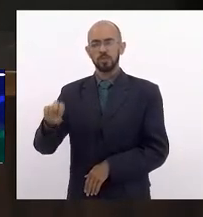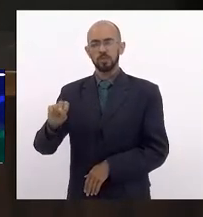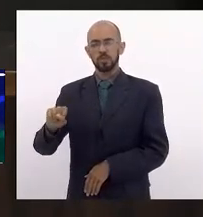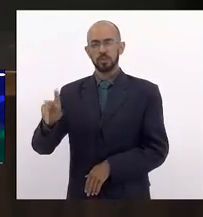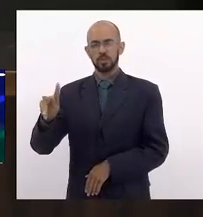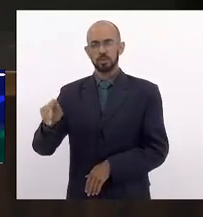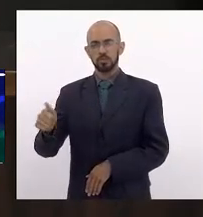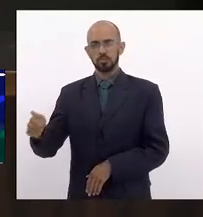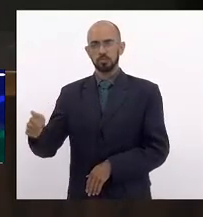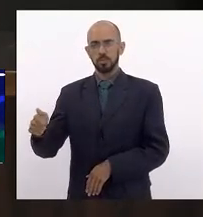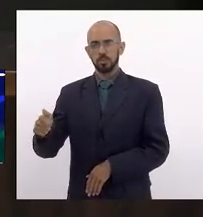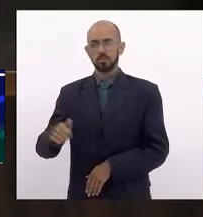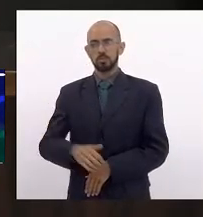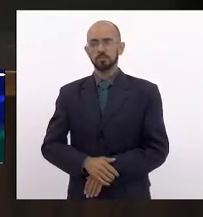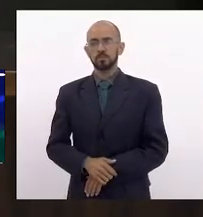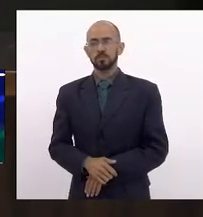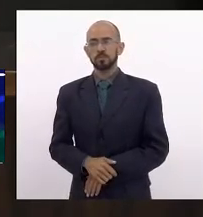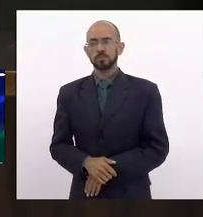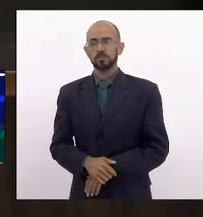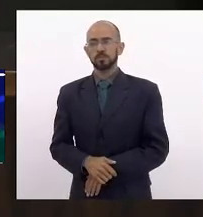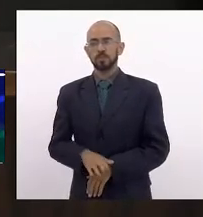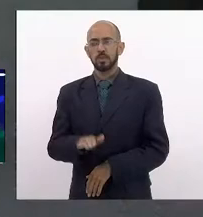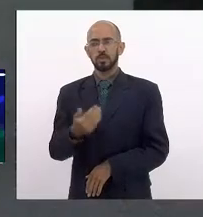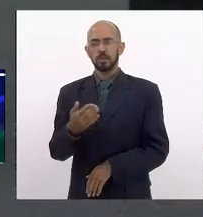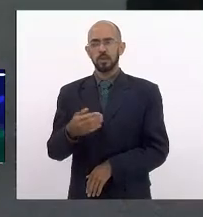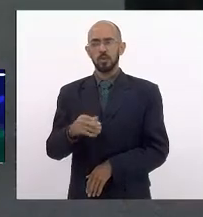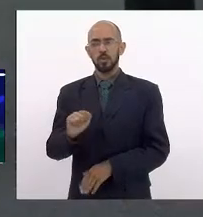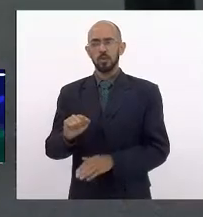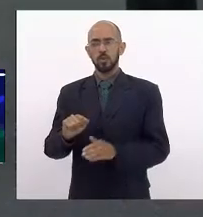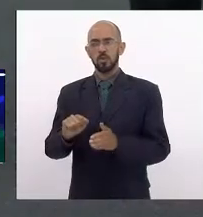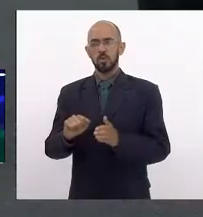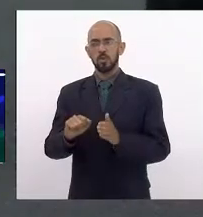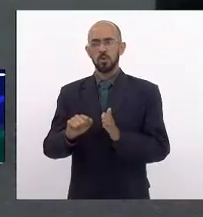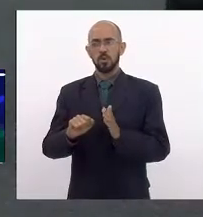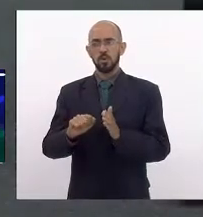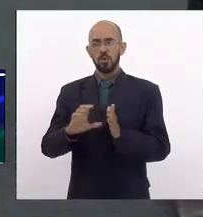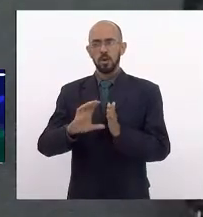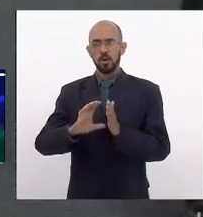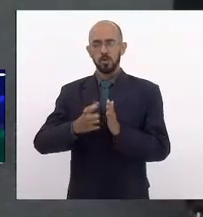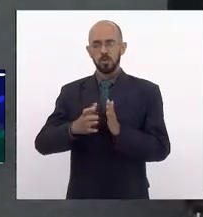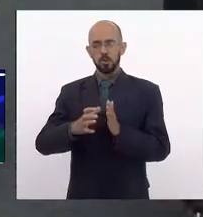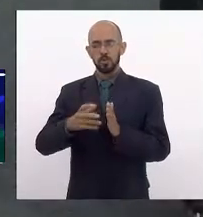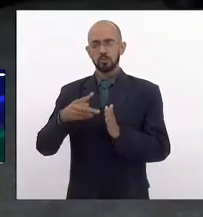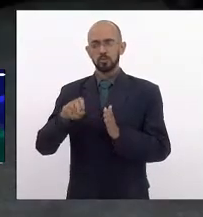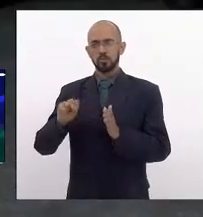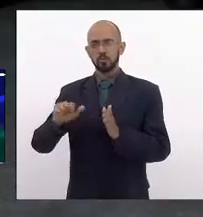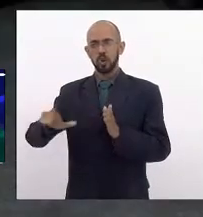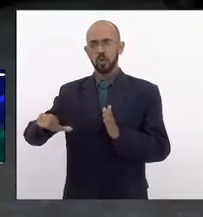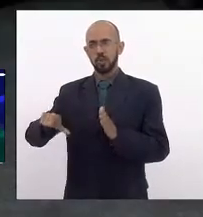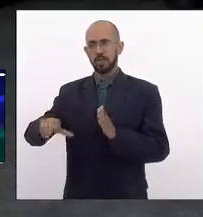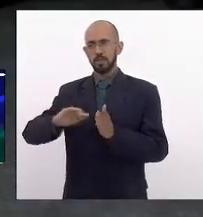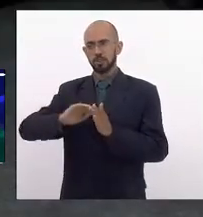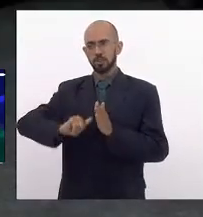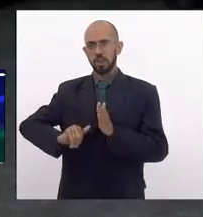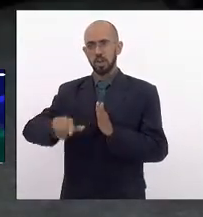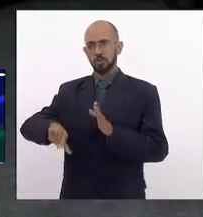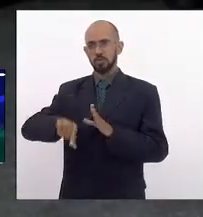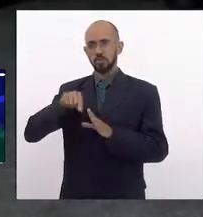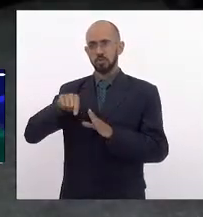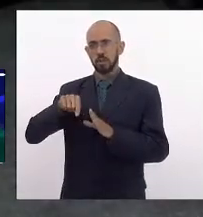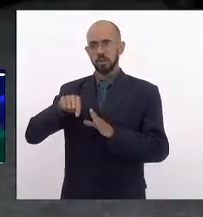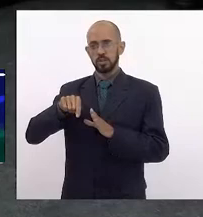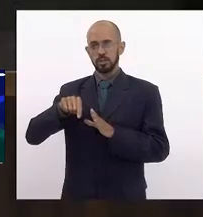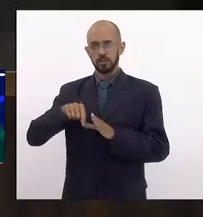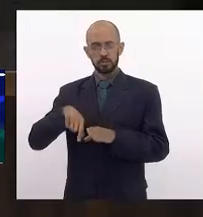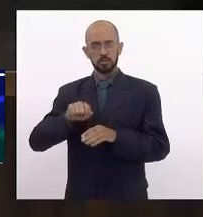tá bom então senhor presidente ela usando o pessoal vai retirar os destaques ok ok senhor presidente os destaques